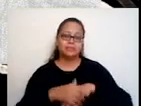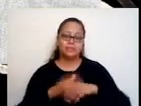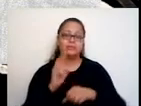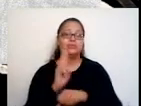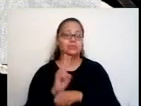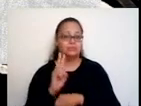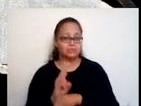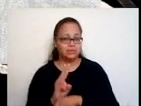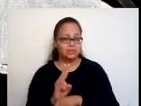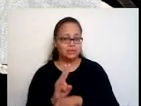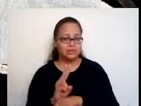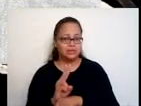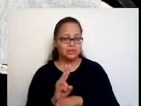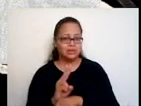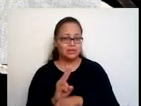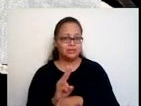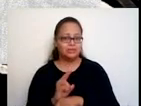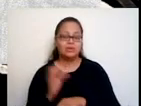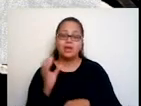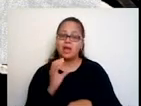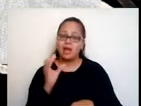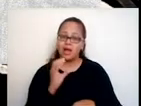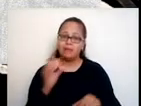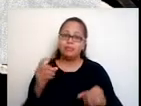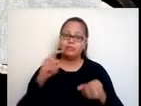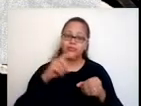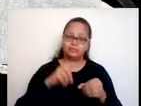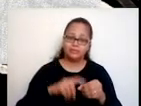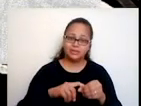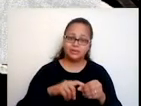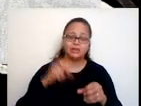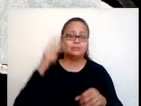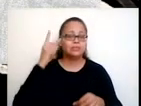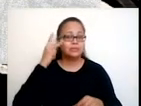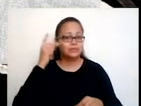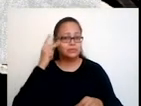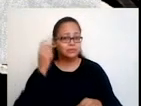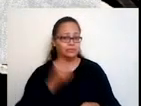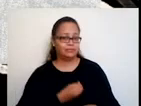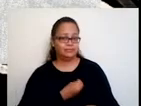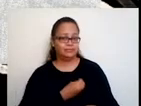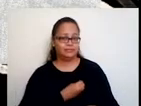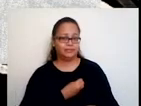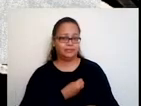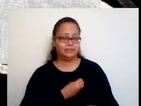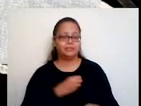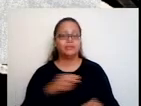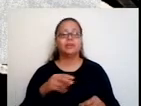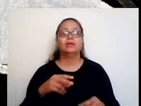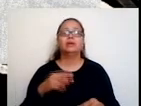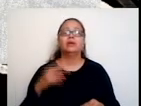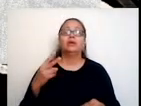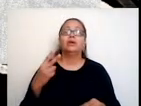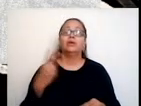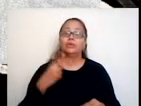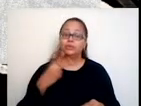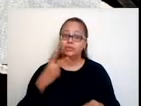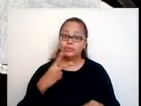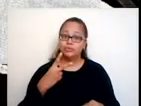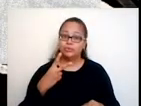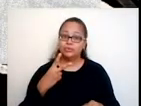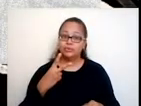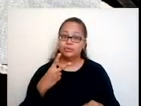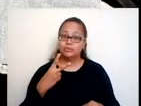cuidado necessário, tá? Em breve voltaremos à normalidade. E o segundo recado que eu